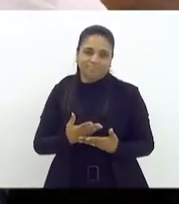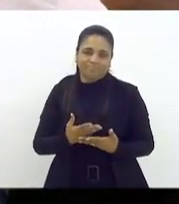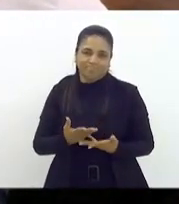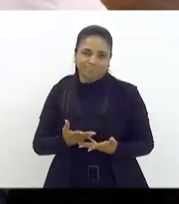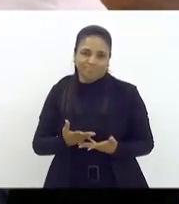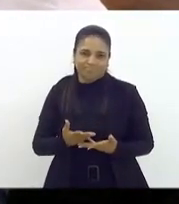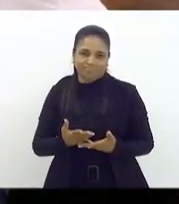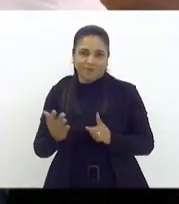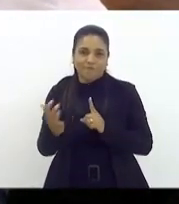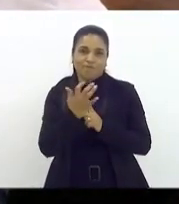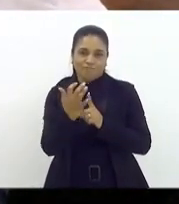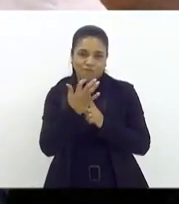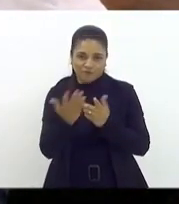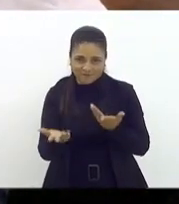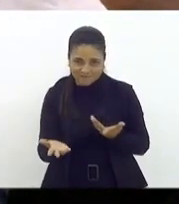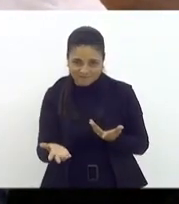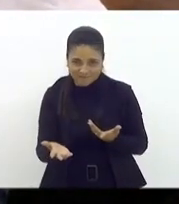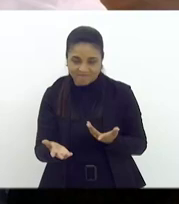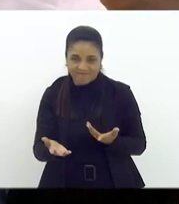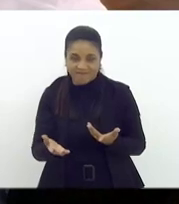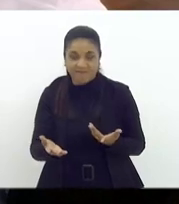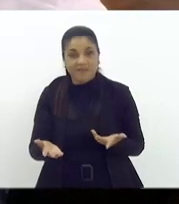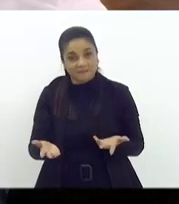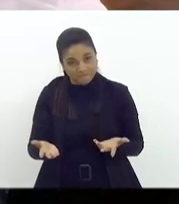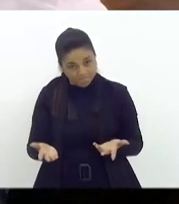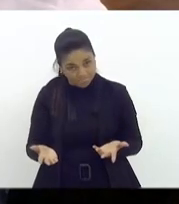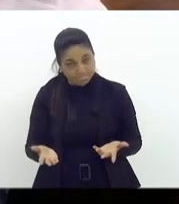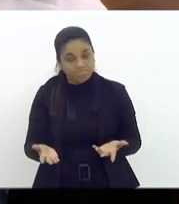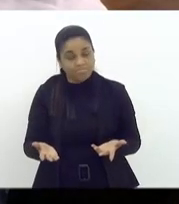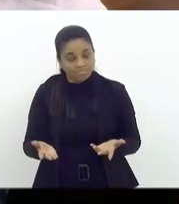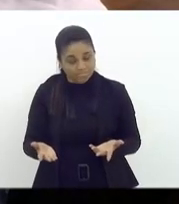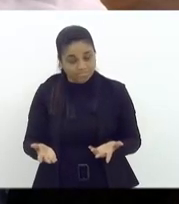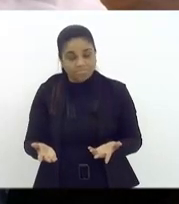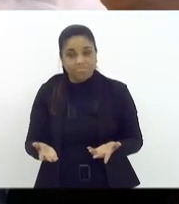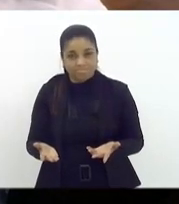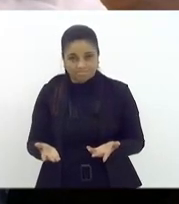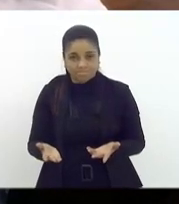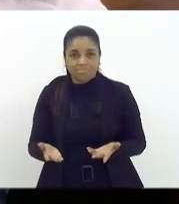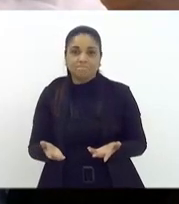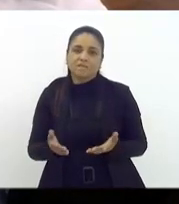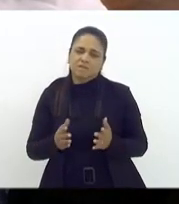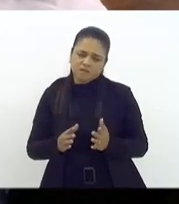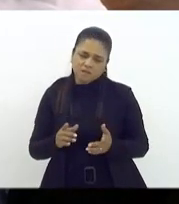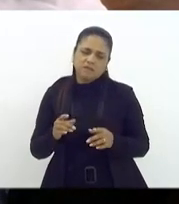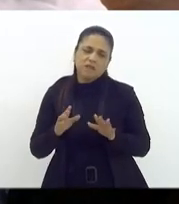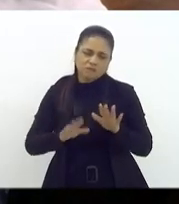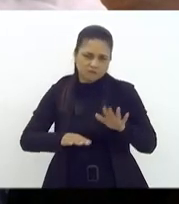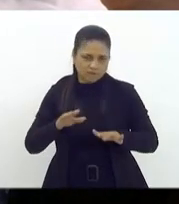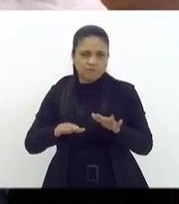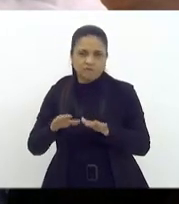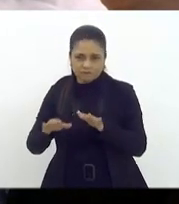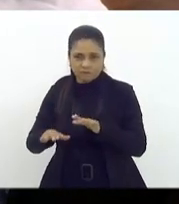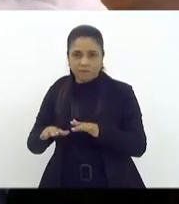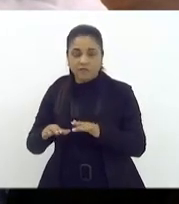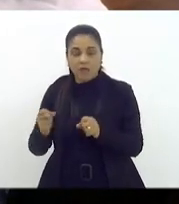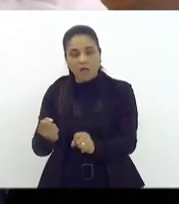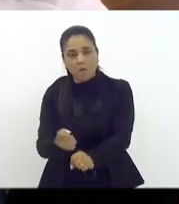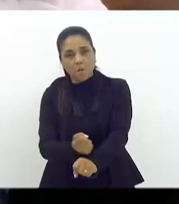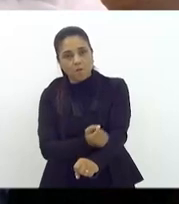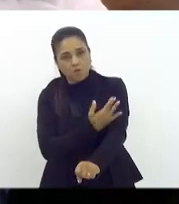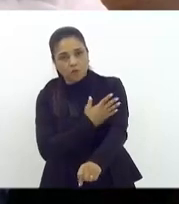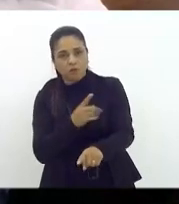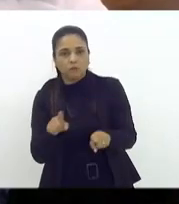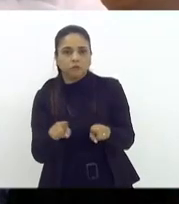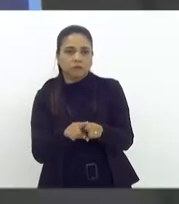é assim que a memória funciona nós vamos ter que lidar com isso é claro que muitas vezes as pessoas acham que a emoção pode